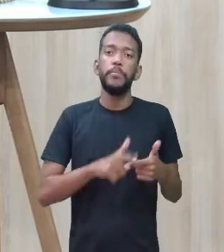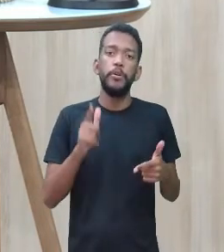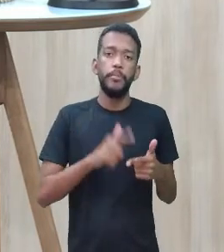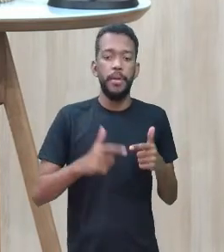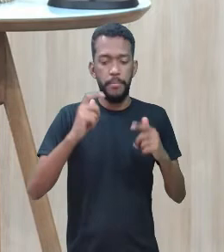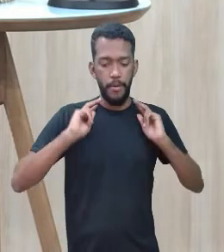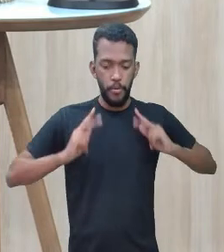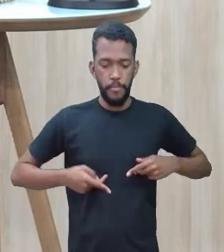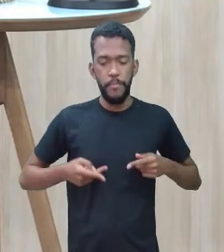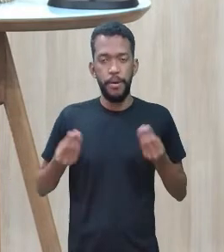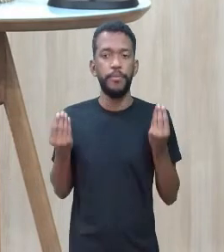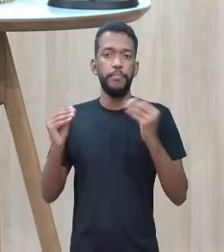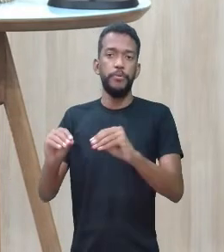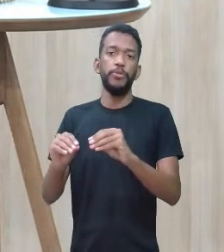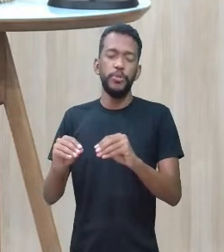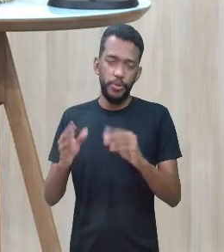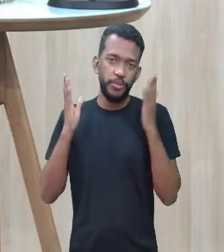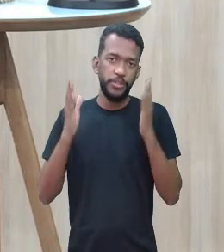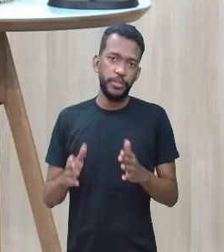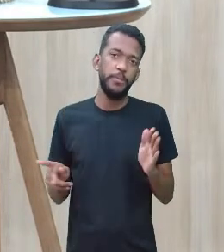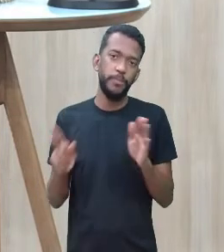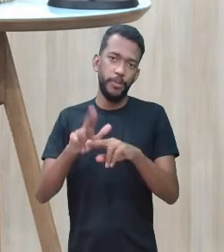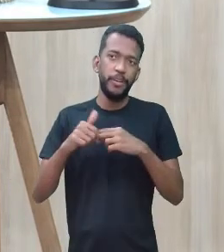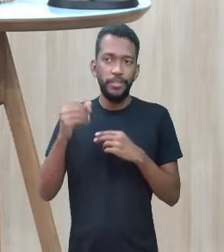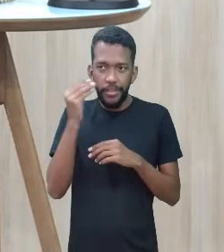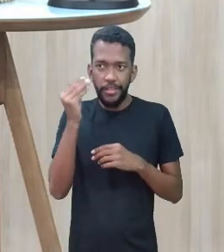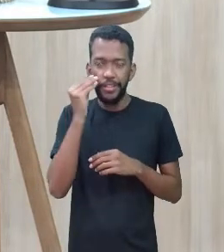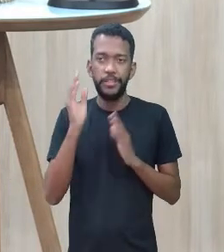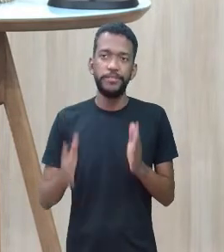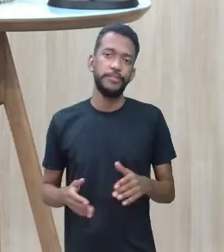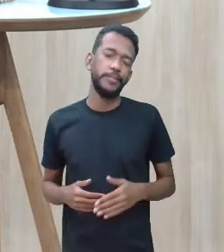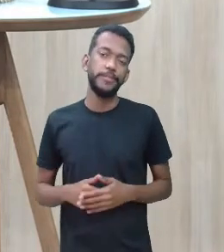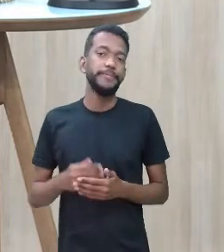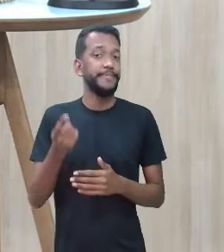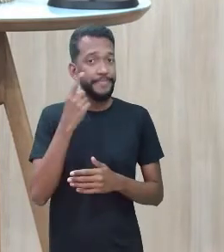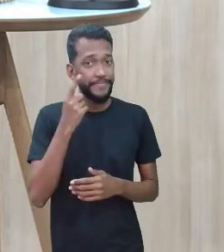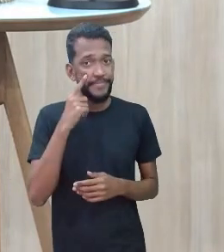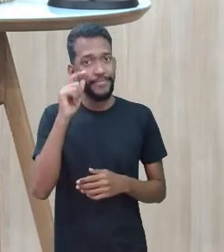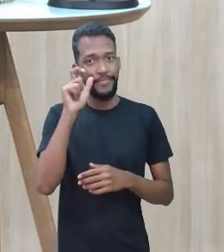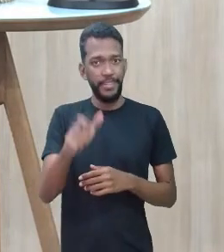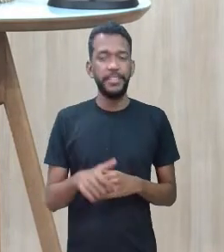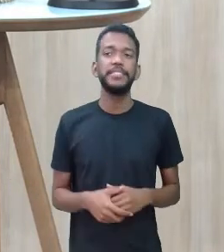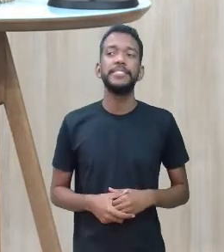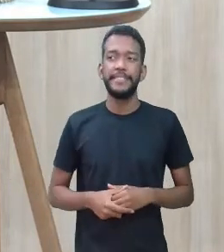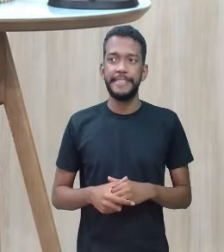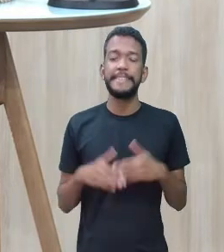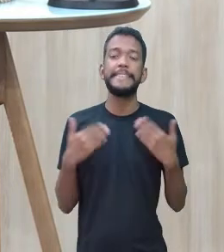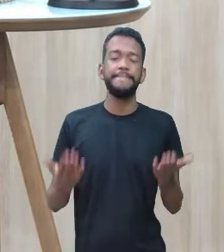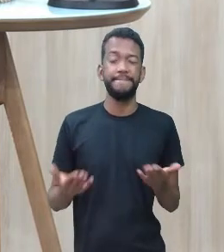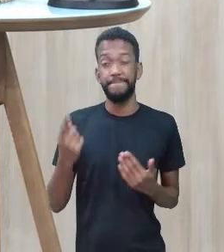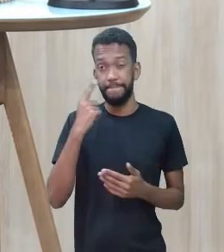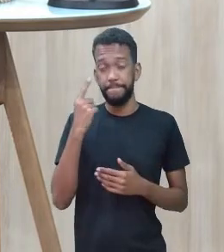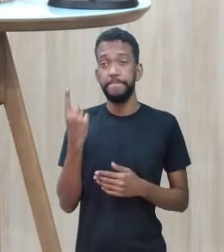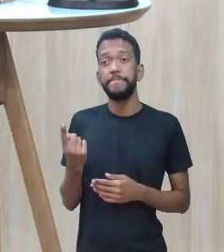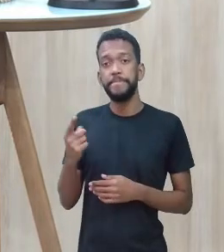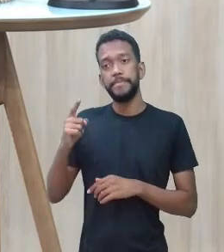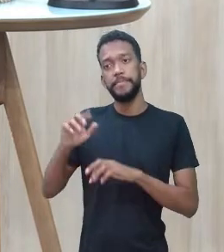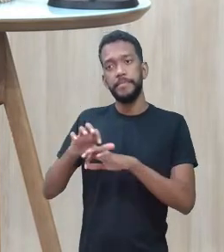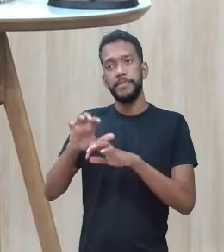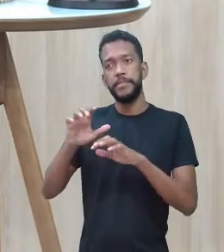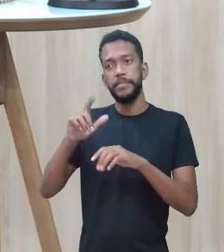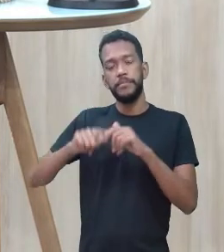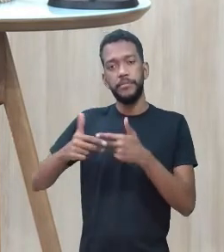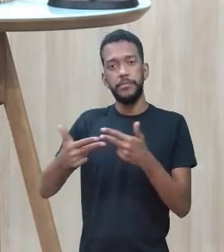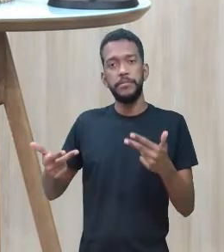homem adicionou através dessa tentativa. Vejam como é interessante, não é, pessoal? Então, uma espécie que é tão